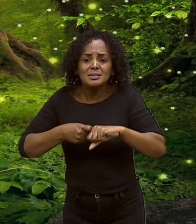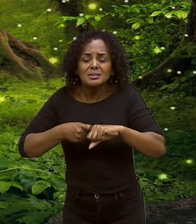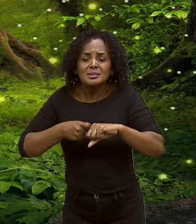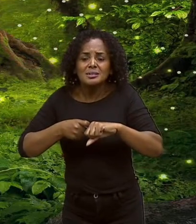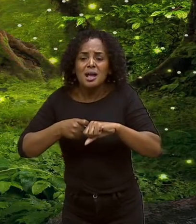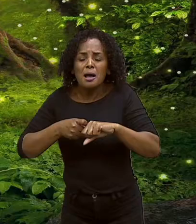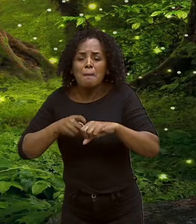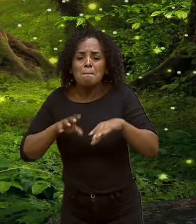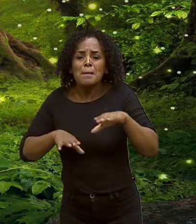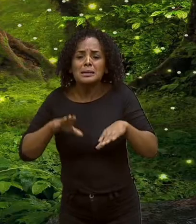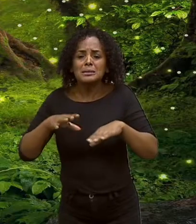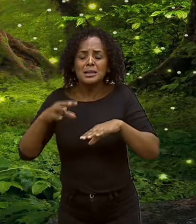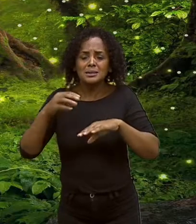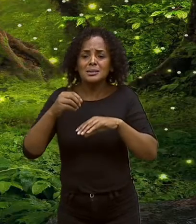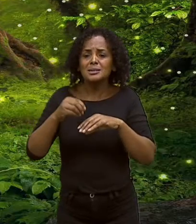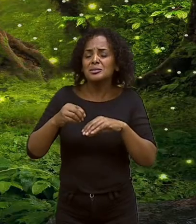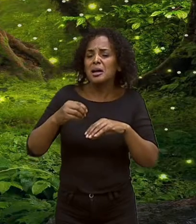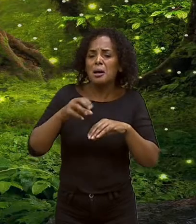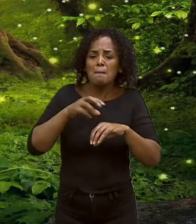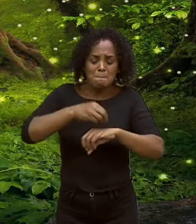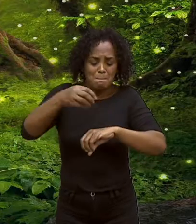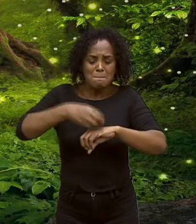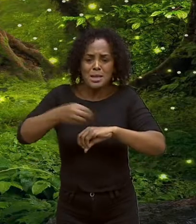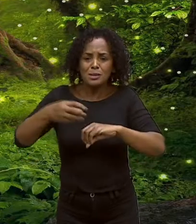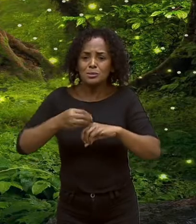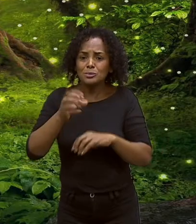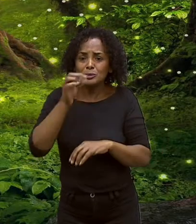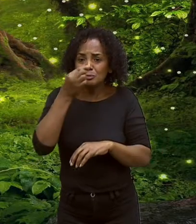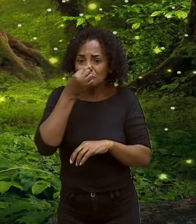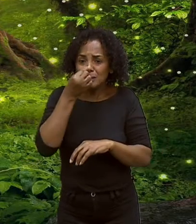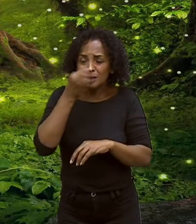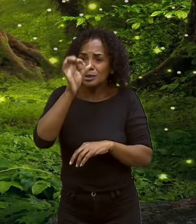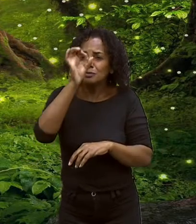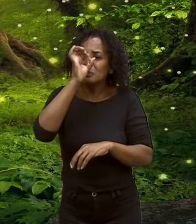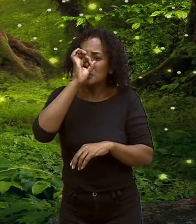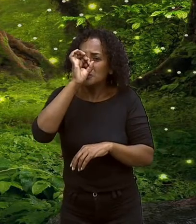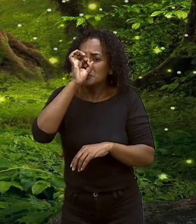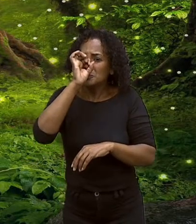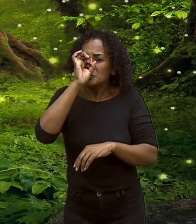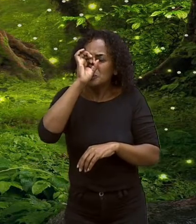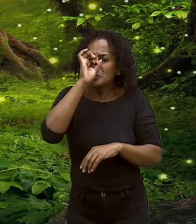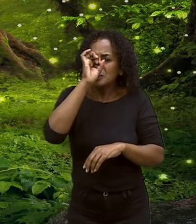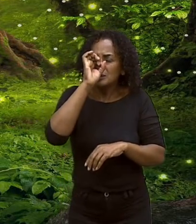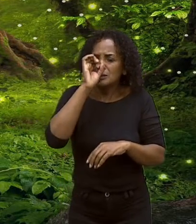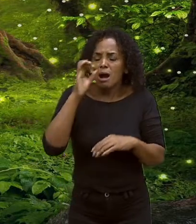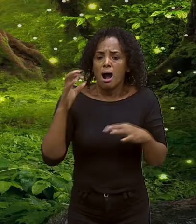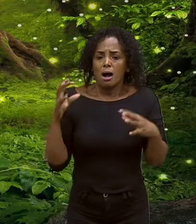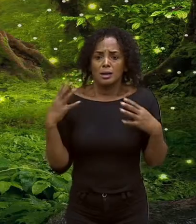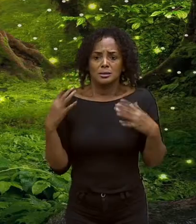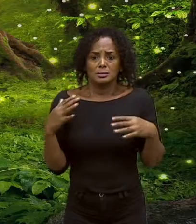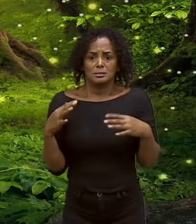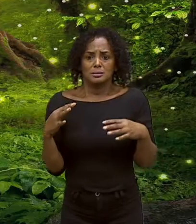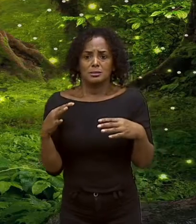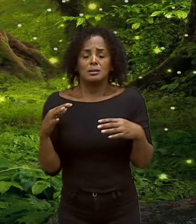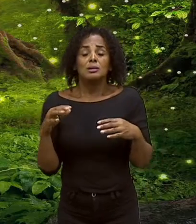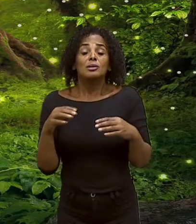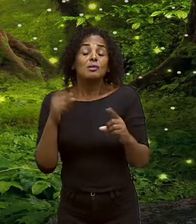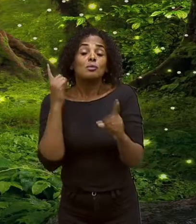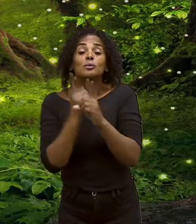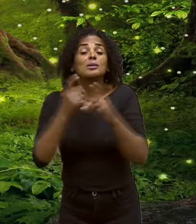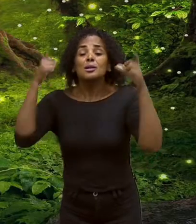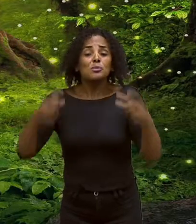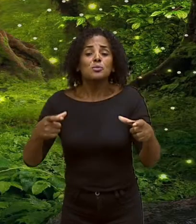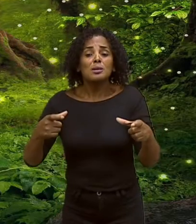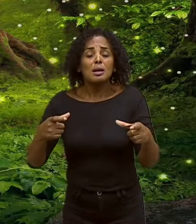na ponta do nariz uma verruga cabeluda." "Ai! E aonde vocês vão se